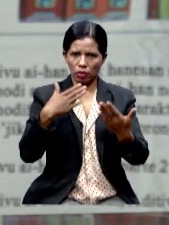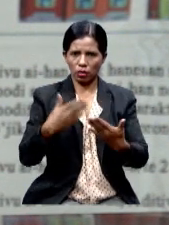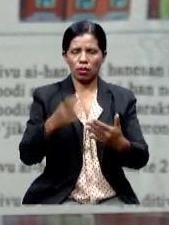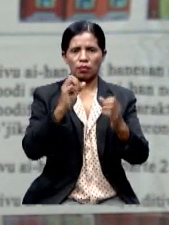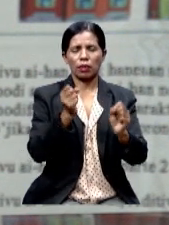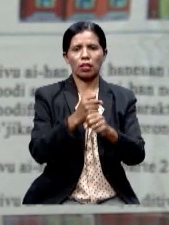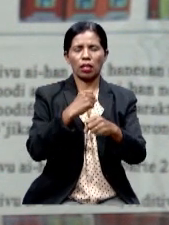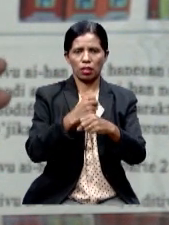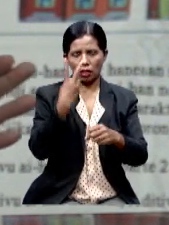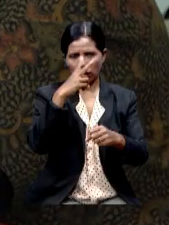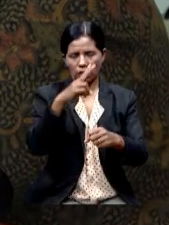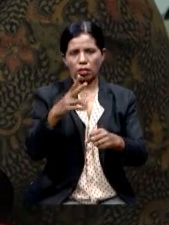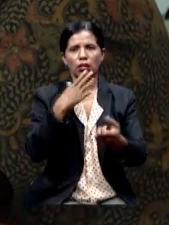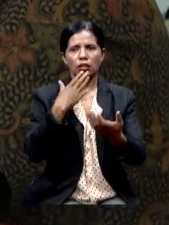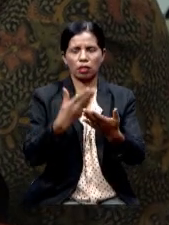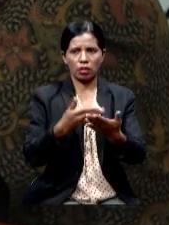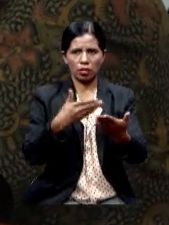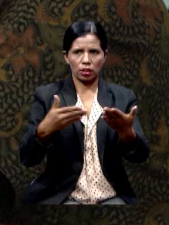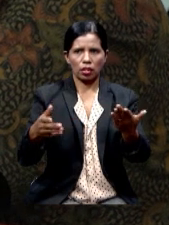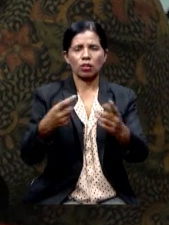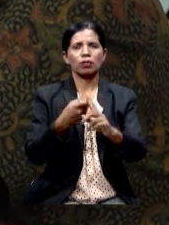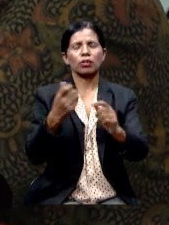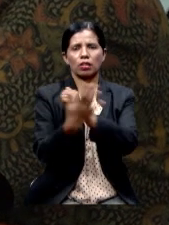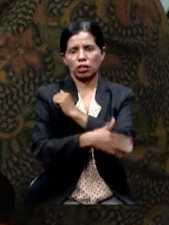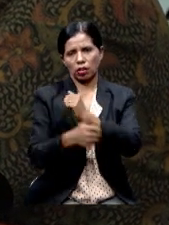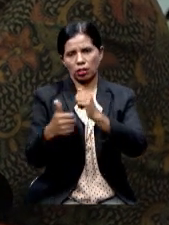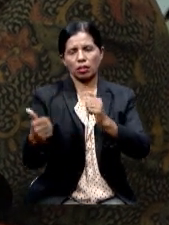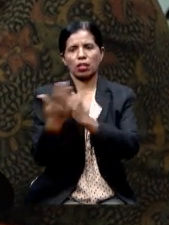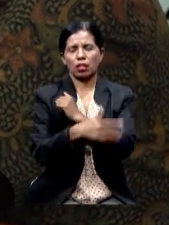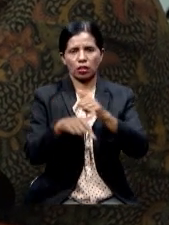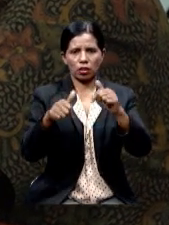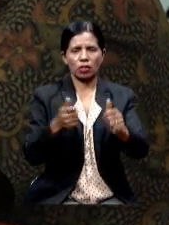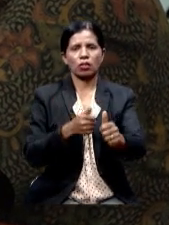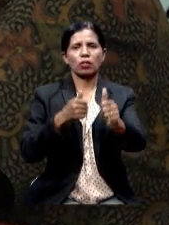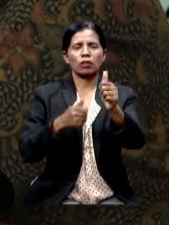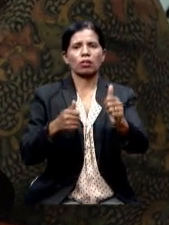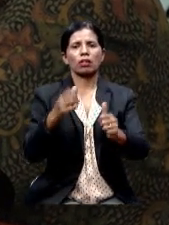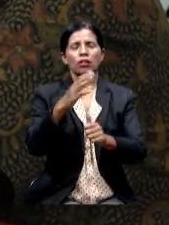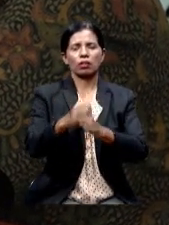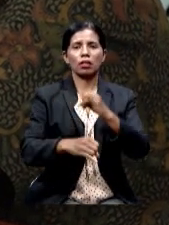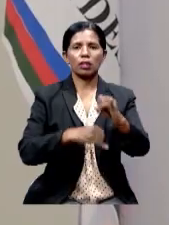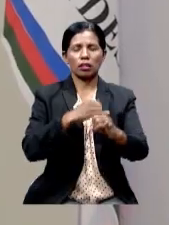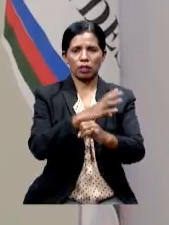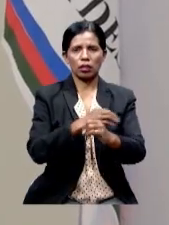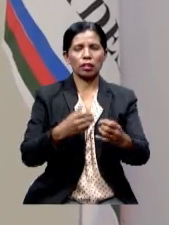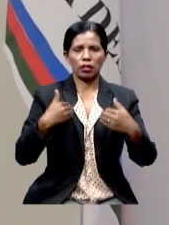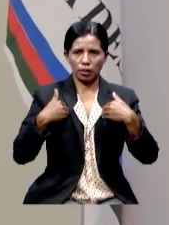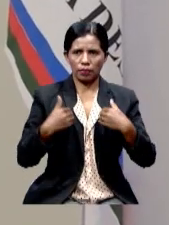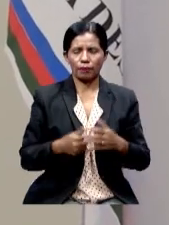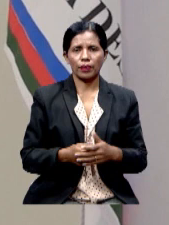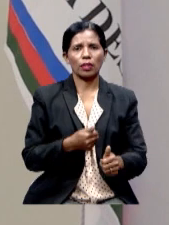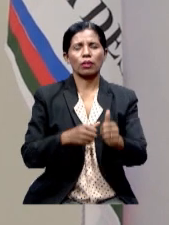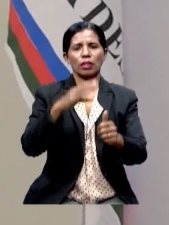o di halo controlo ba qualidade produto hu sirai liur no irai laran tu ira standarização nebe iha. Tuir sisi